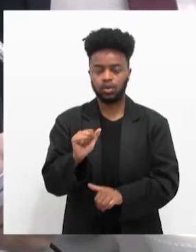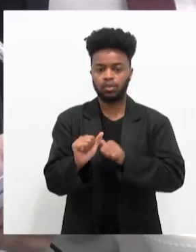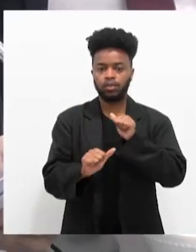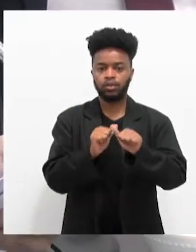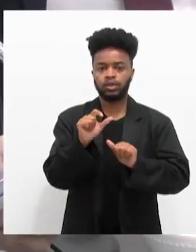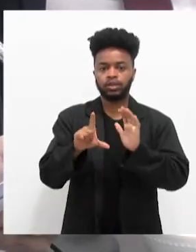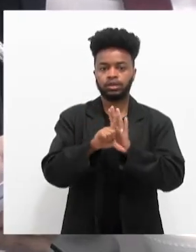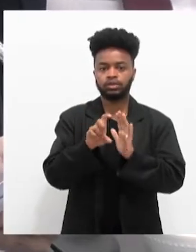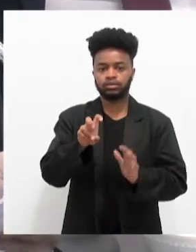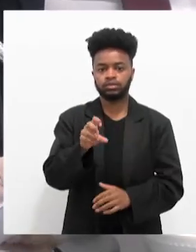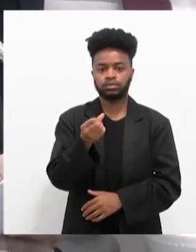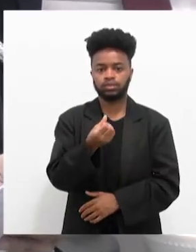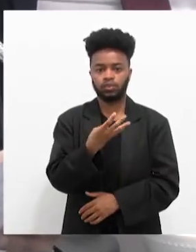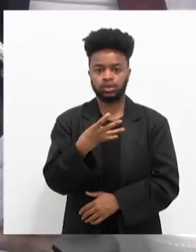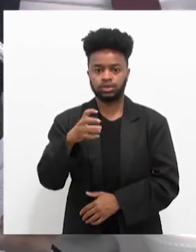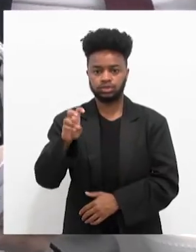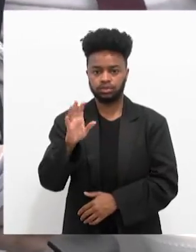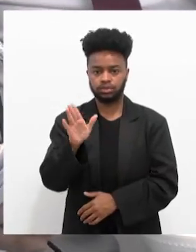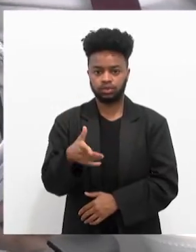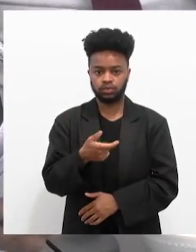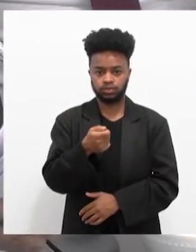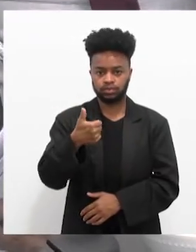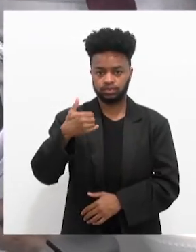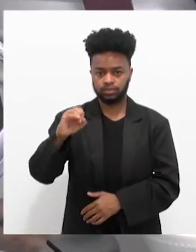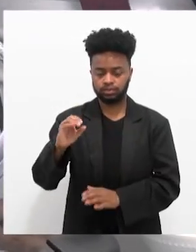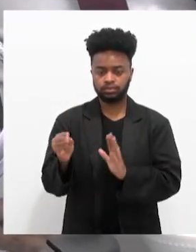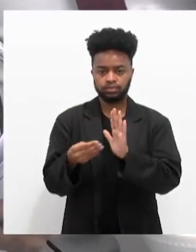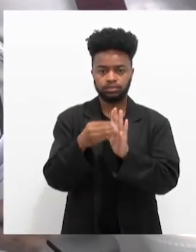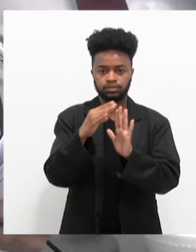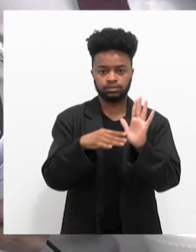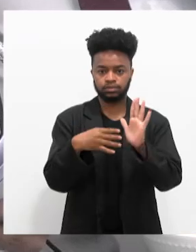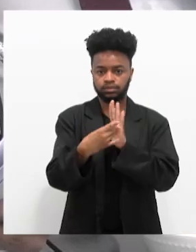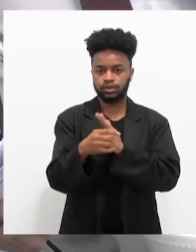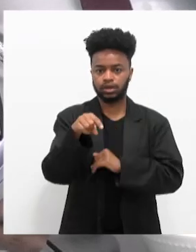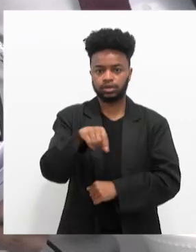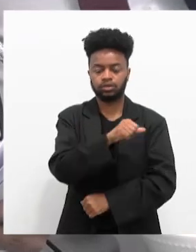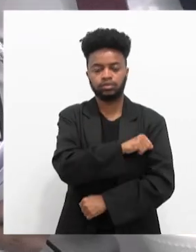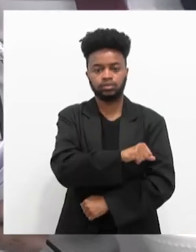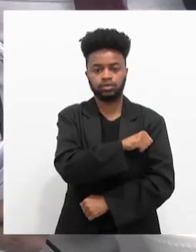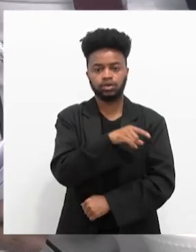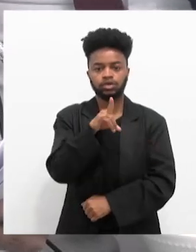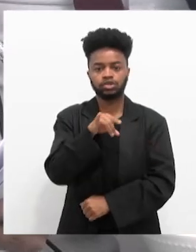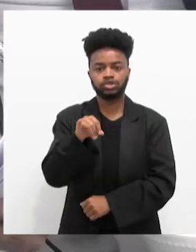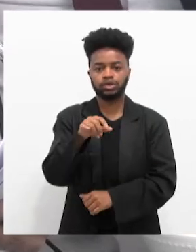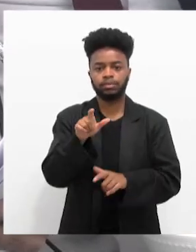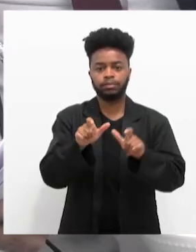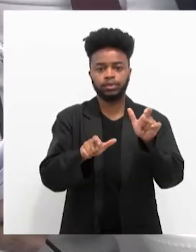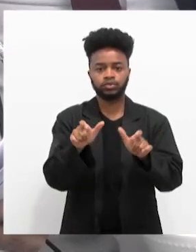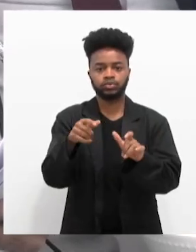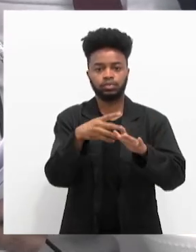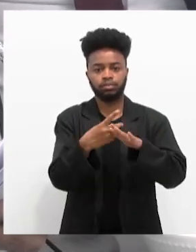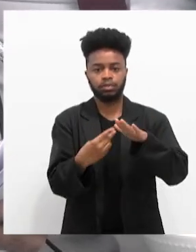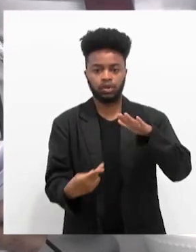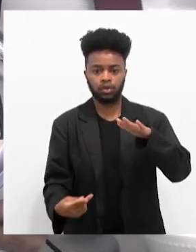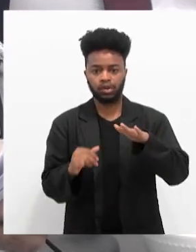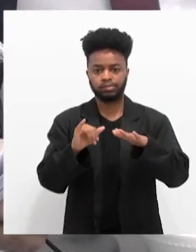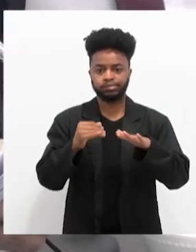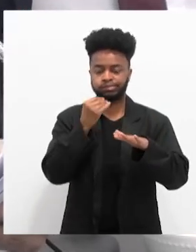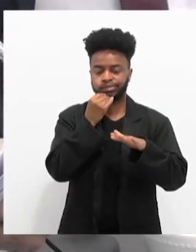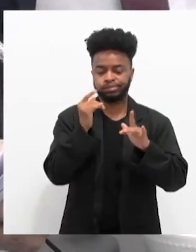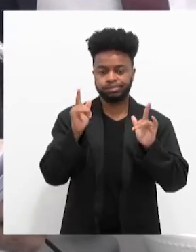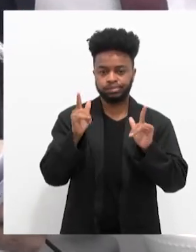lei 5.645 de 2010 para incluir no calendário oficial do Estado do Rio de Janeiro Dia do Mergulhador Recreativo